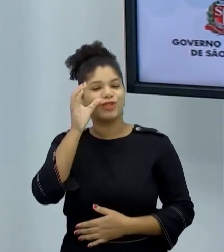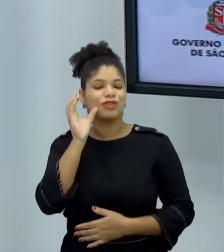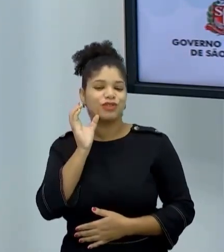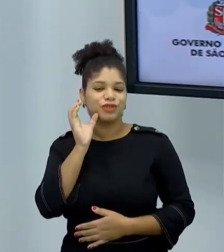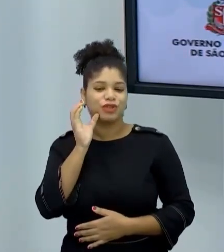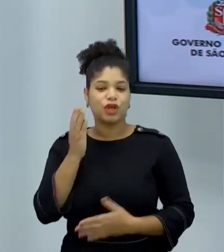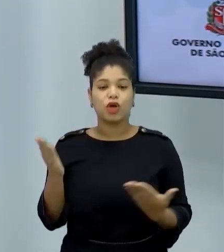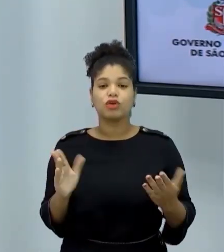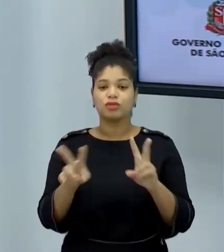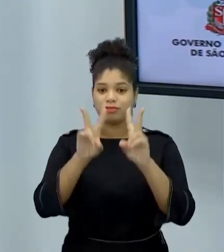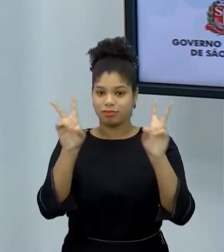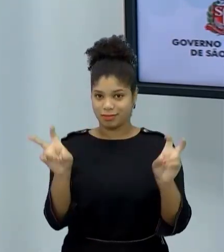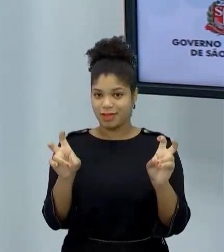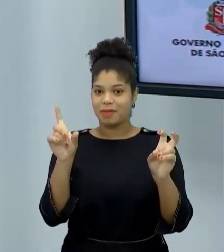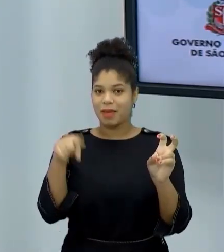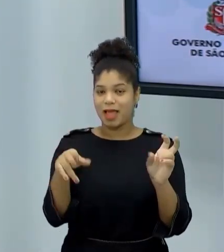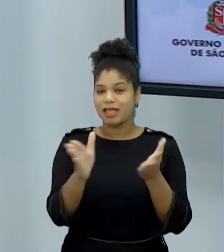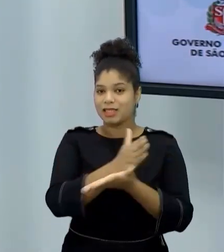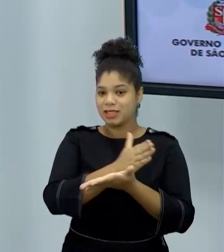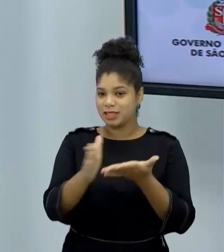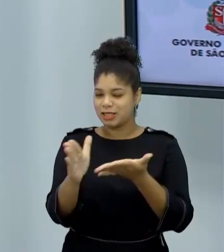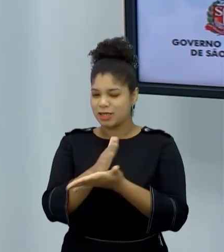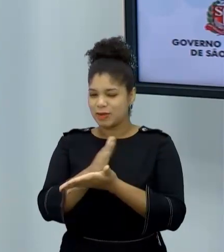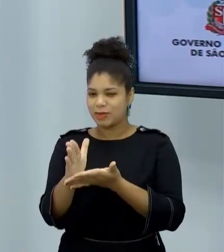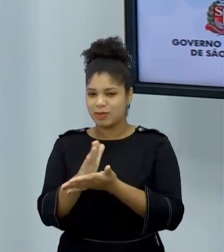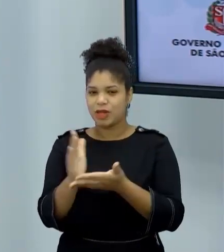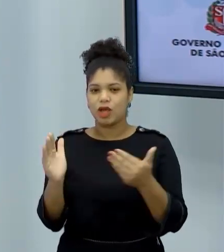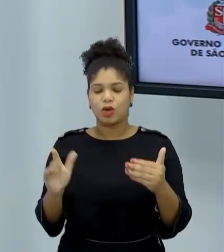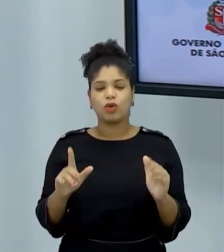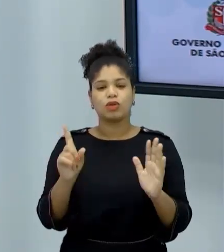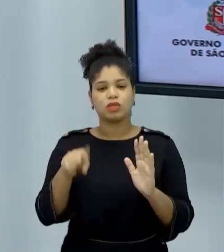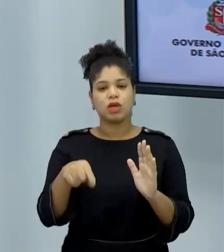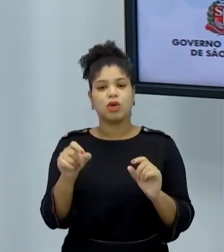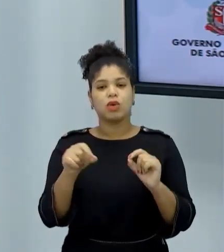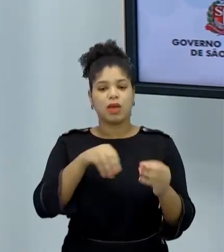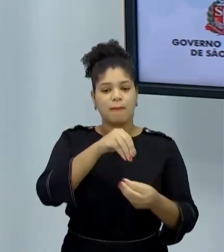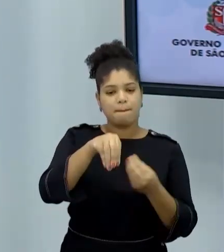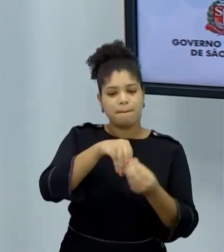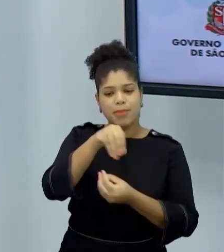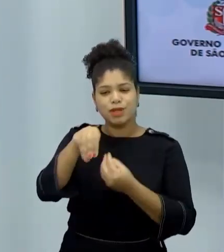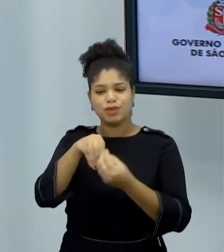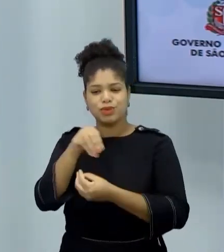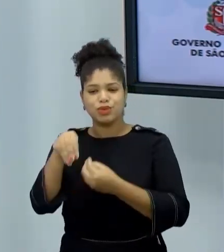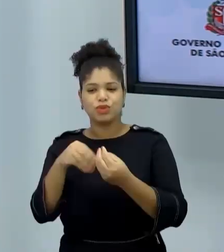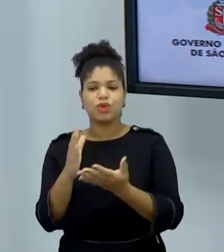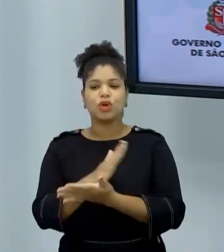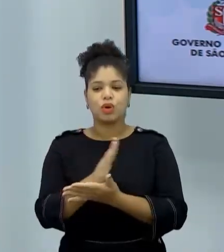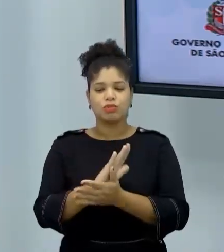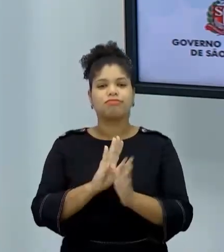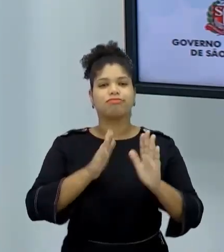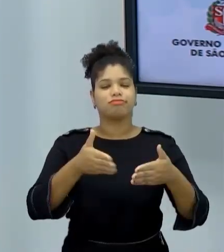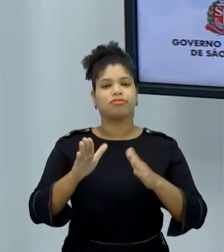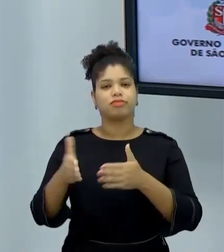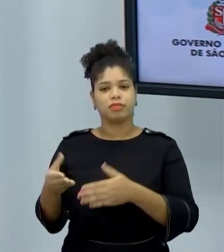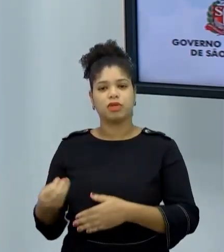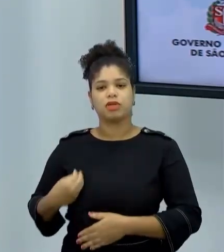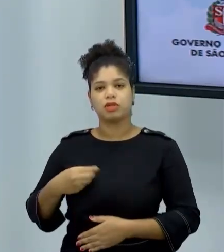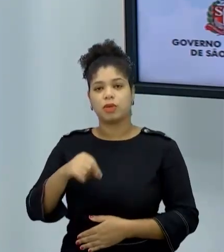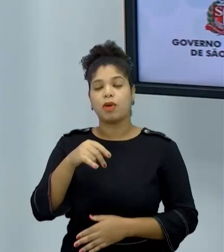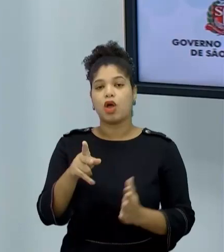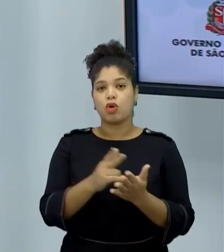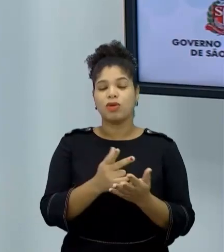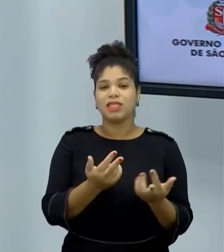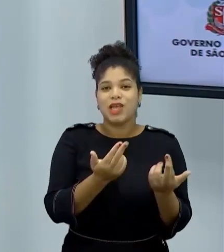aí, separando as coisas. A gente já falou um pouquinho, né, sobre mistura, sobre algumas misturas específicas,